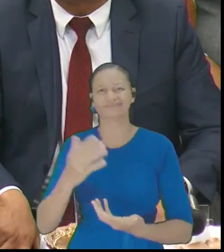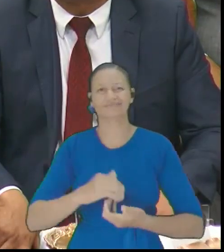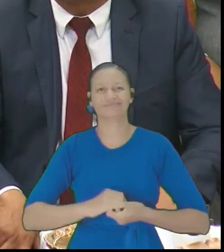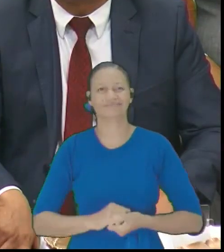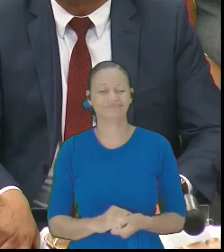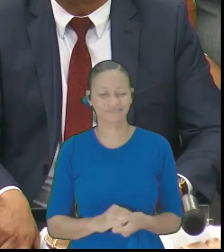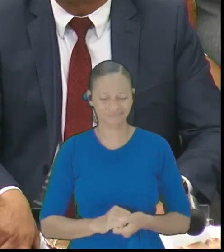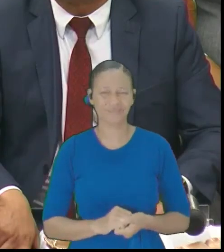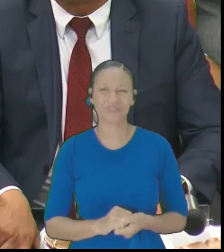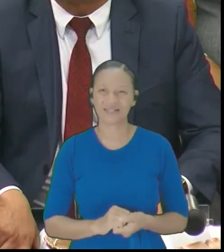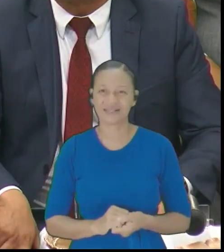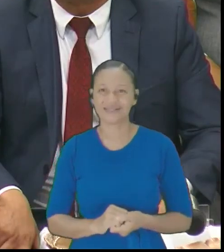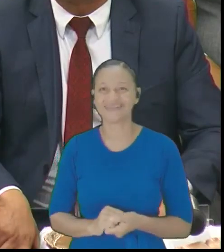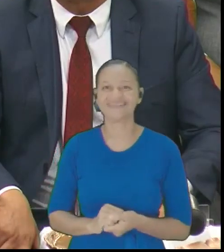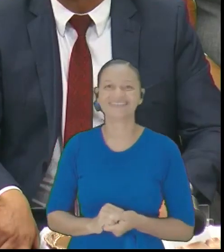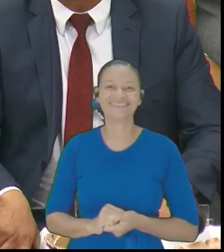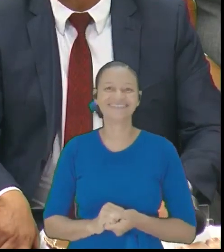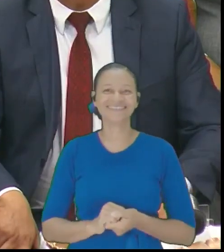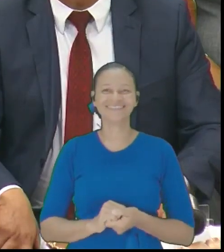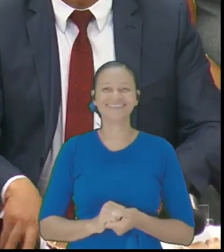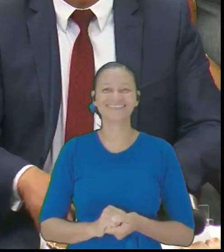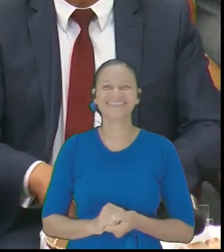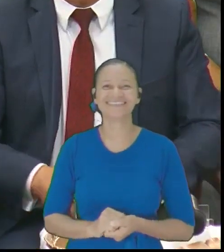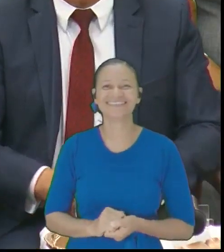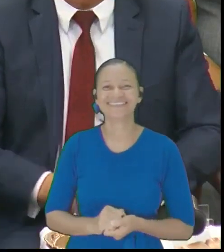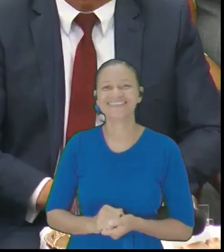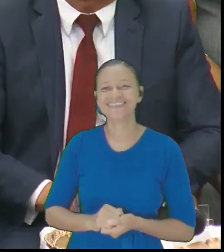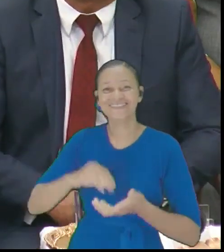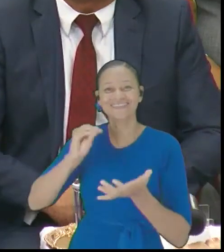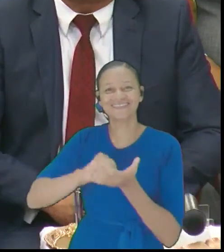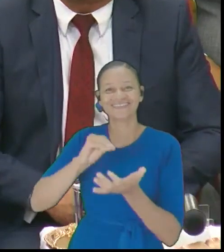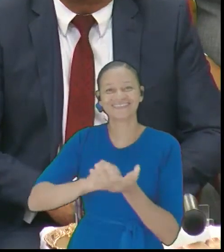Não tem negócio pior do que a ingratidão.